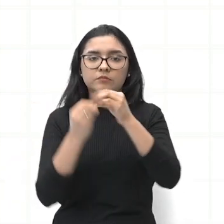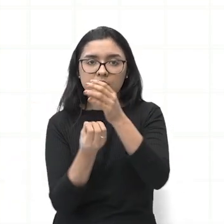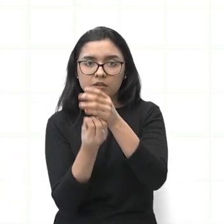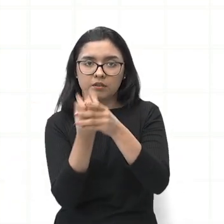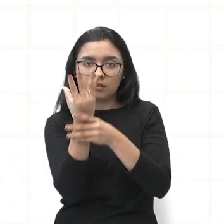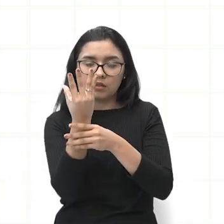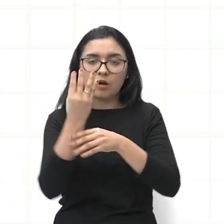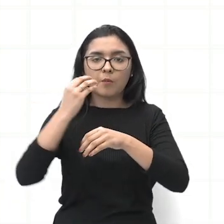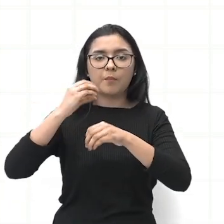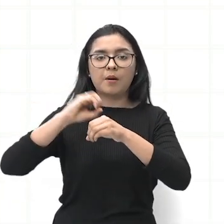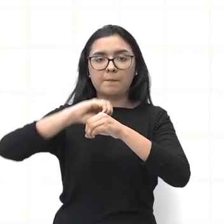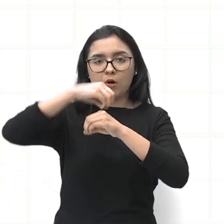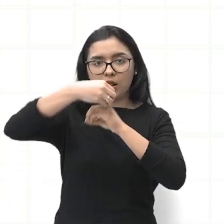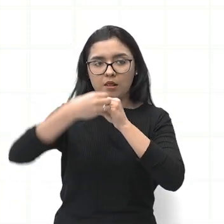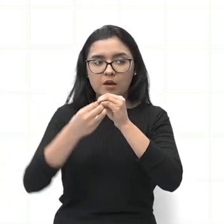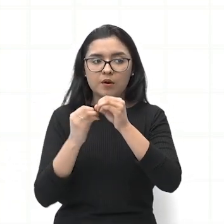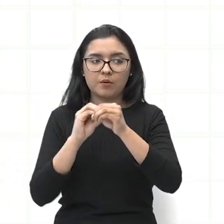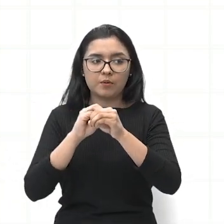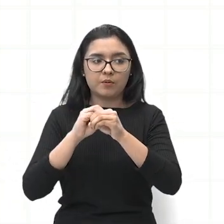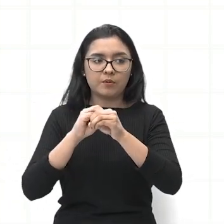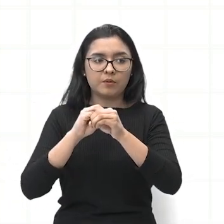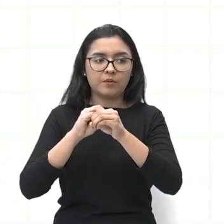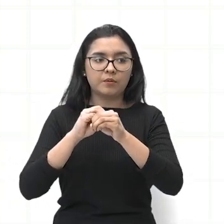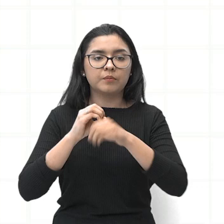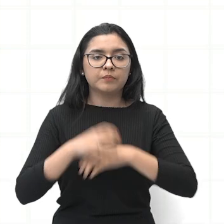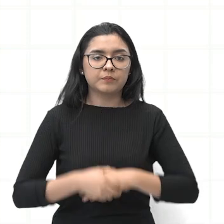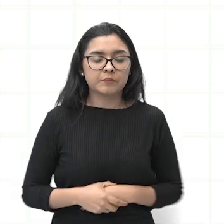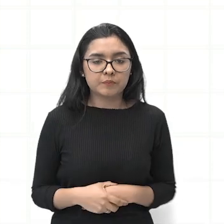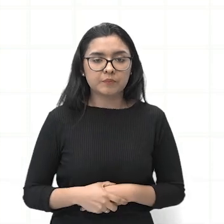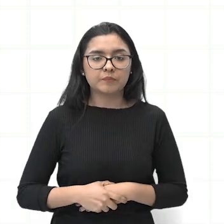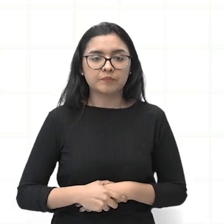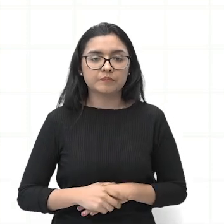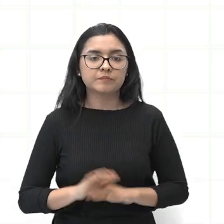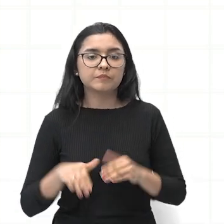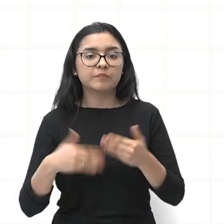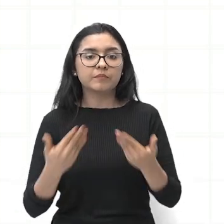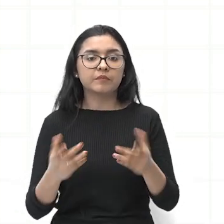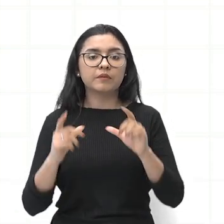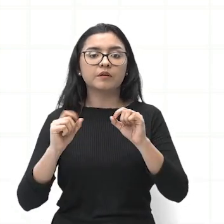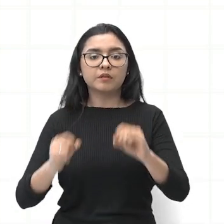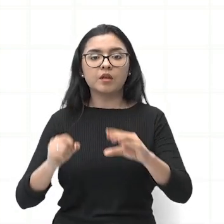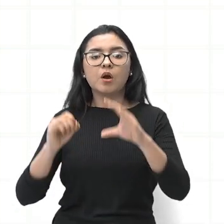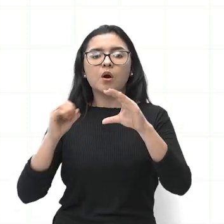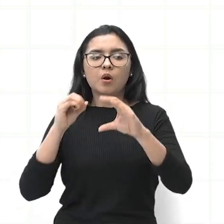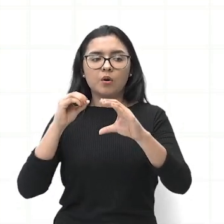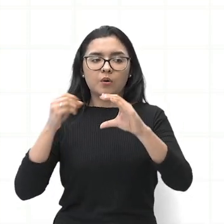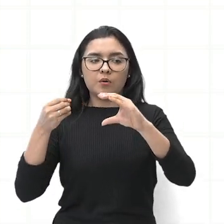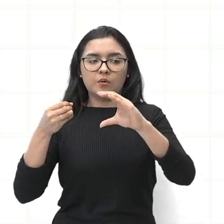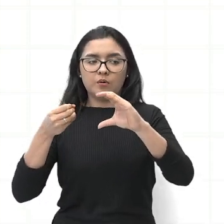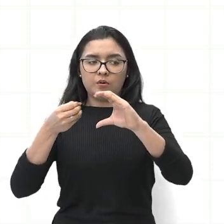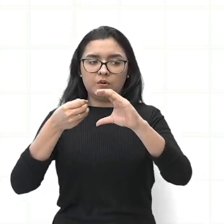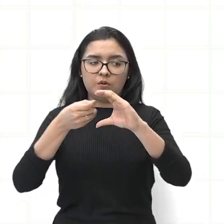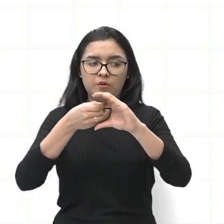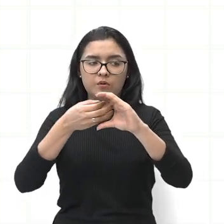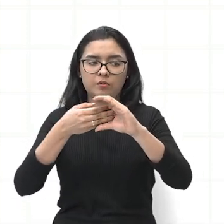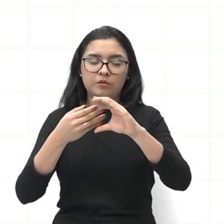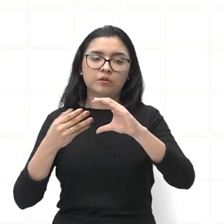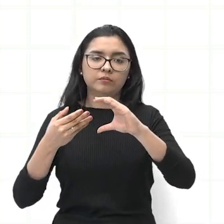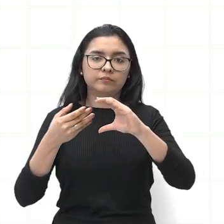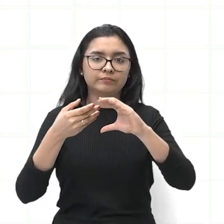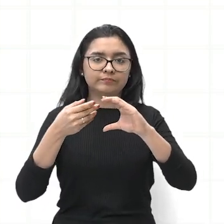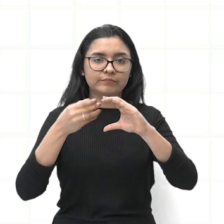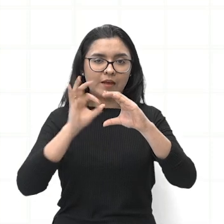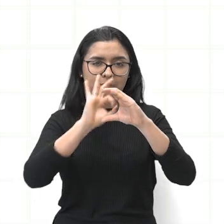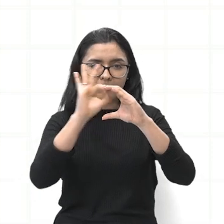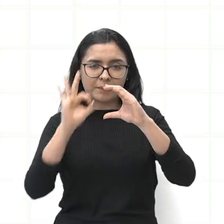uma molécula. O organoide, que são as formações